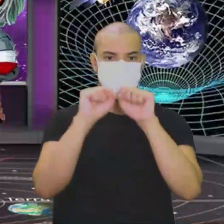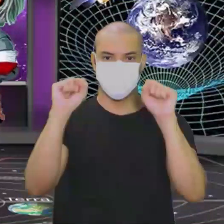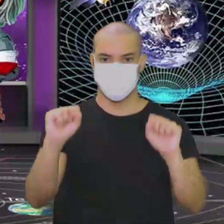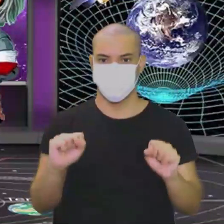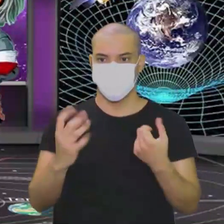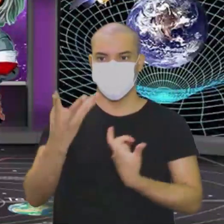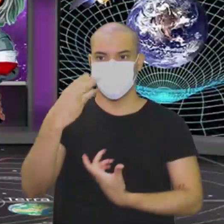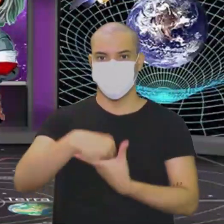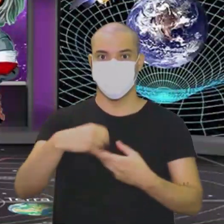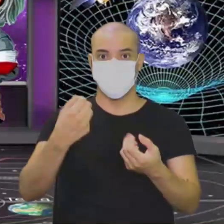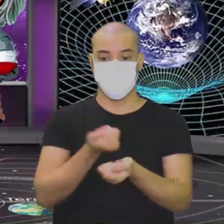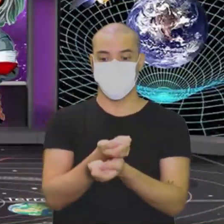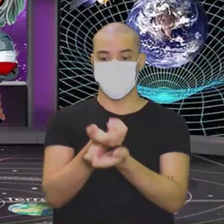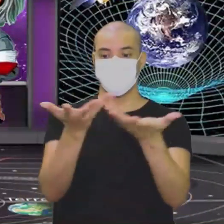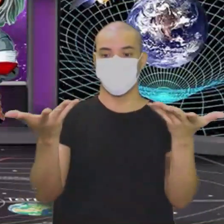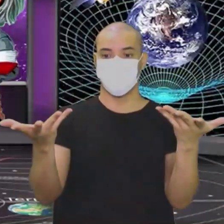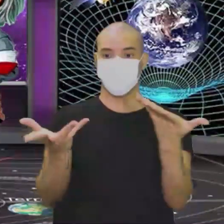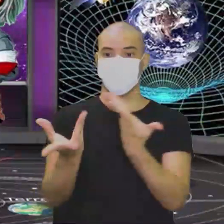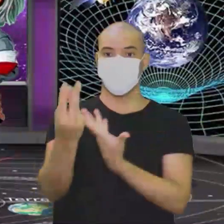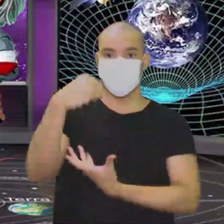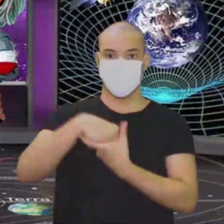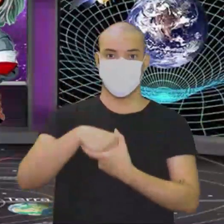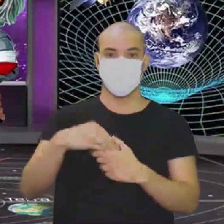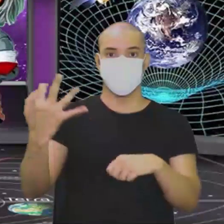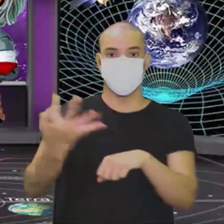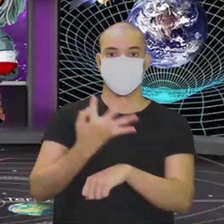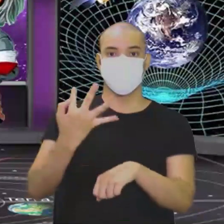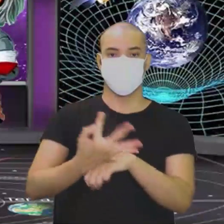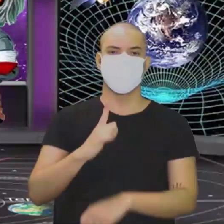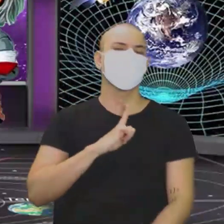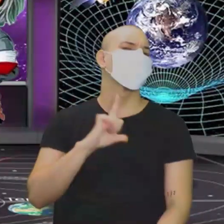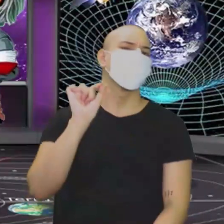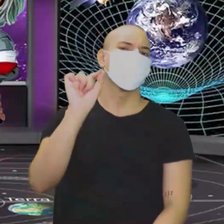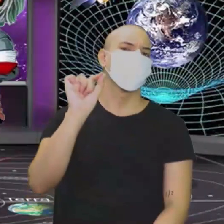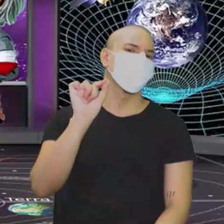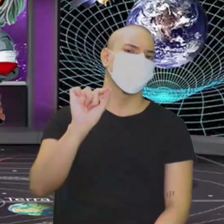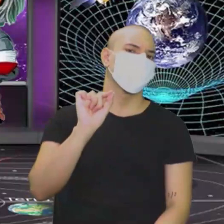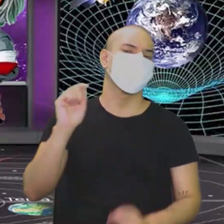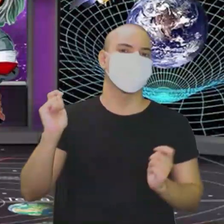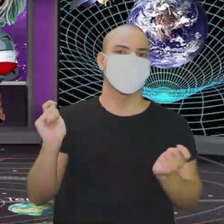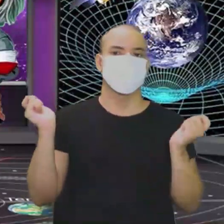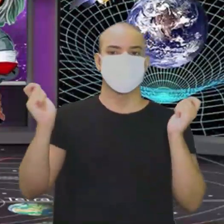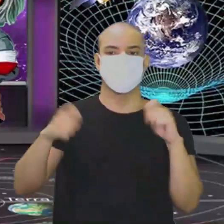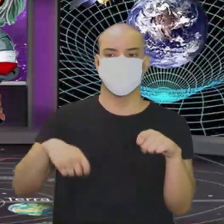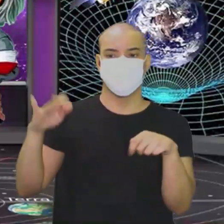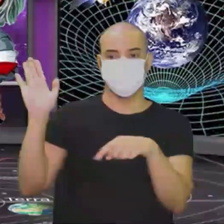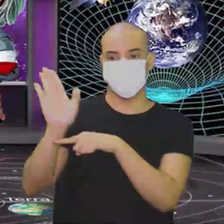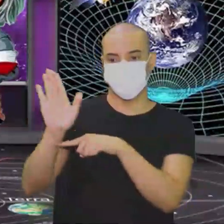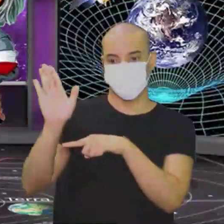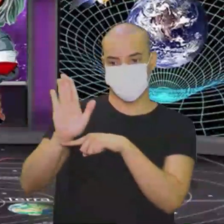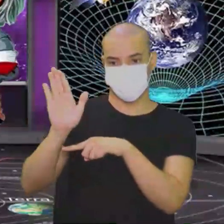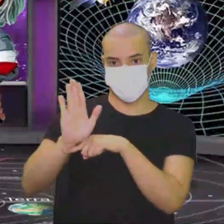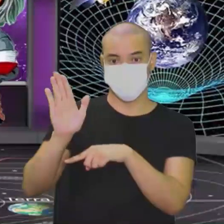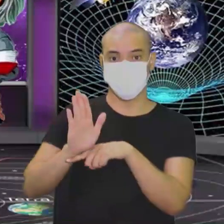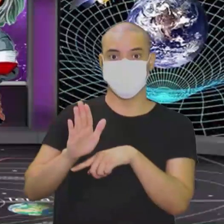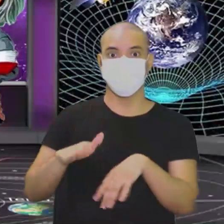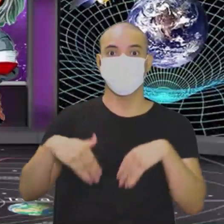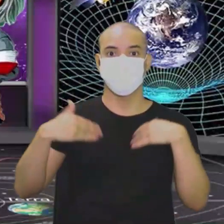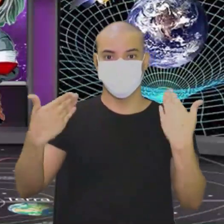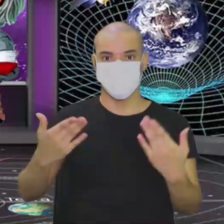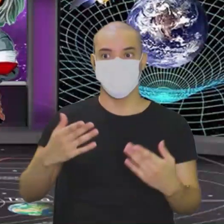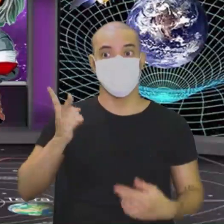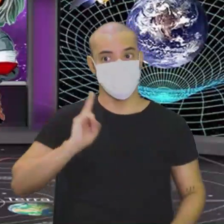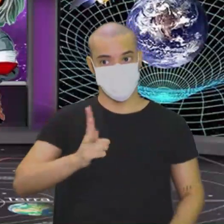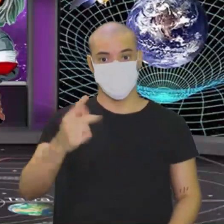de distribuição, eles estão aí justamente, né, para poder nos ajudar nessa questão, ok? Pessoal, olha só,